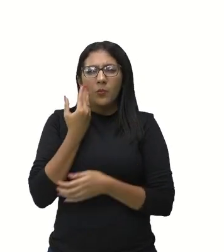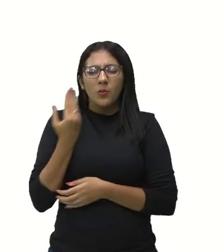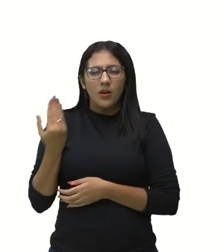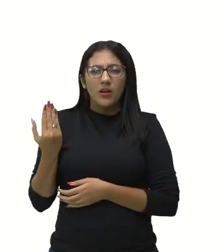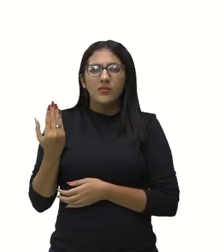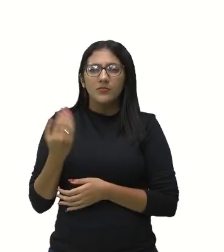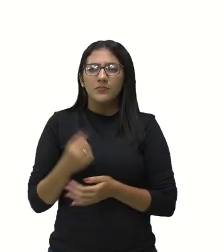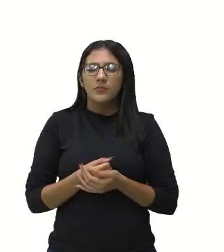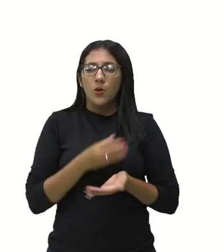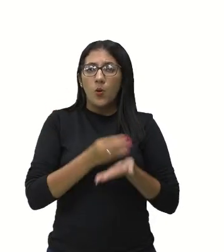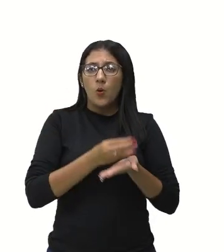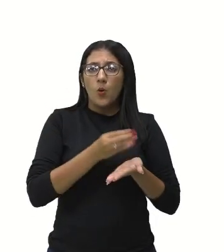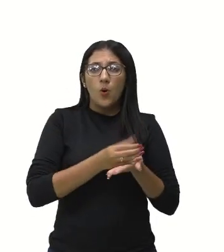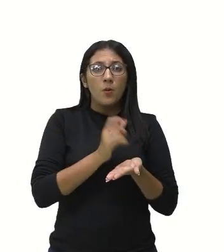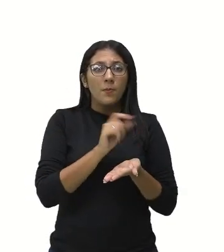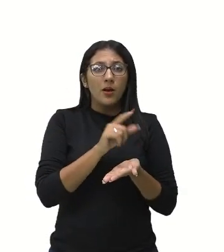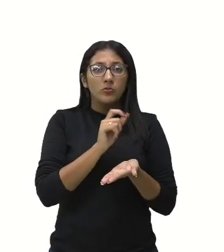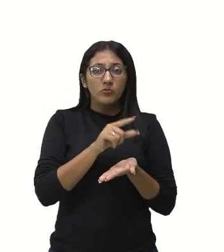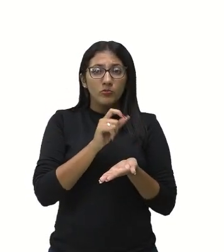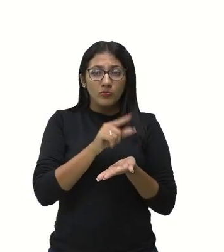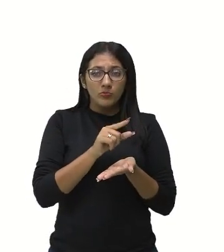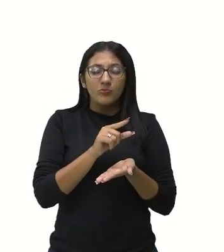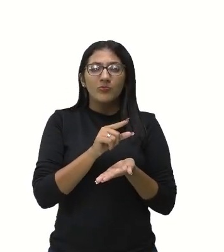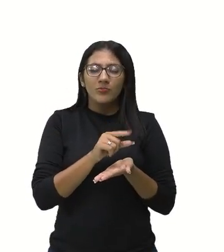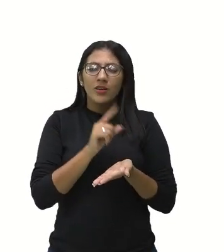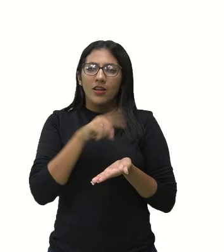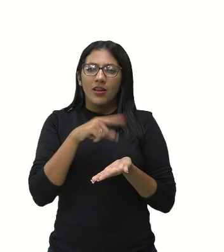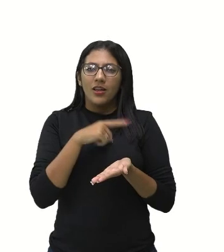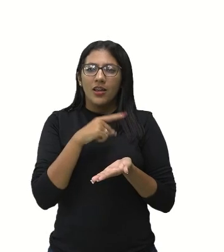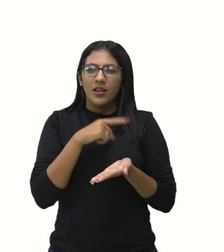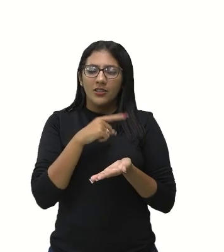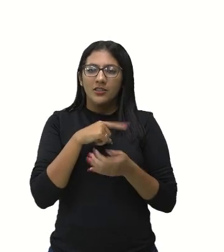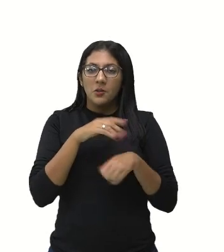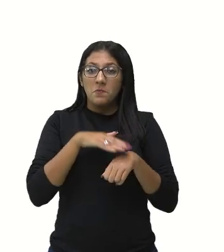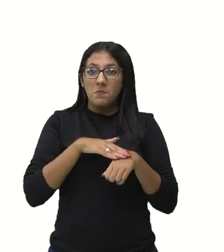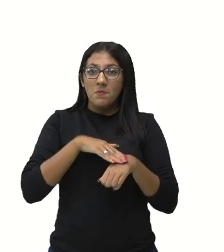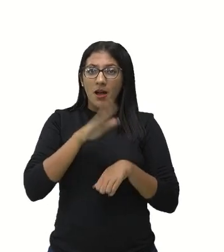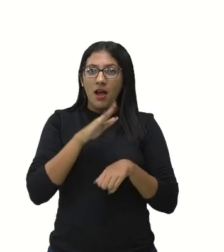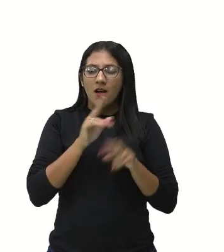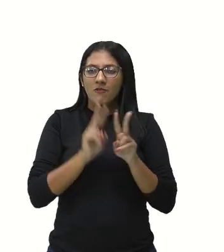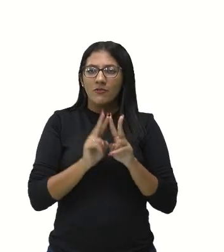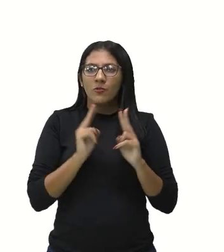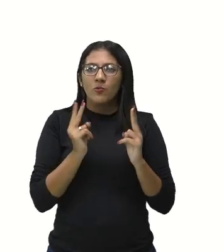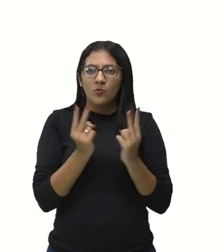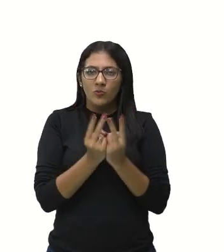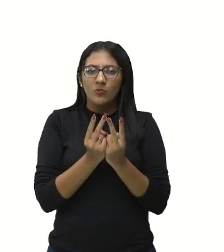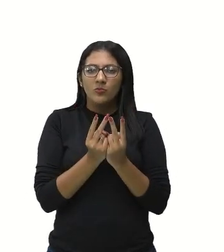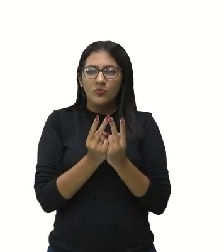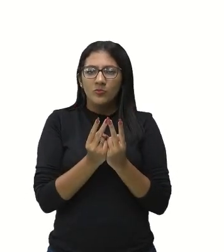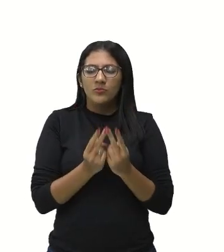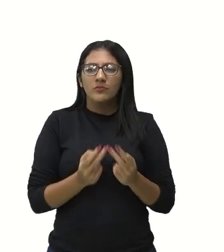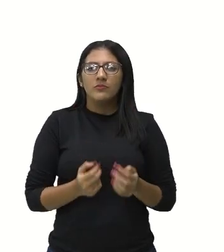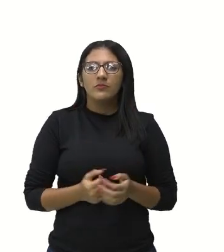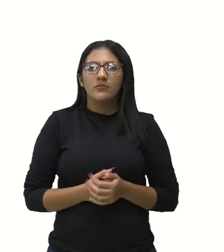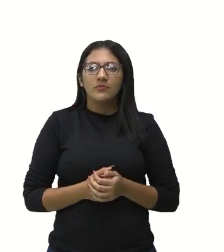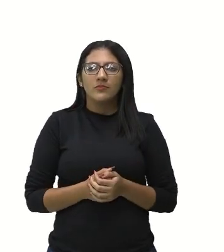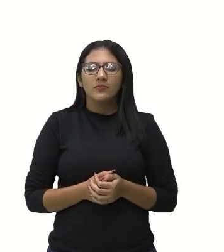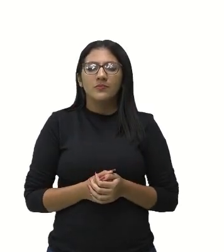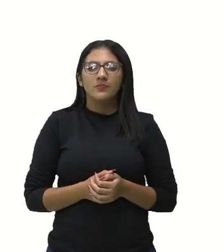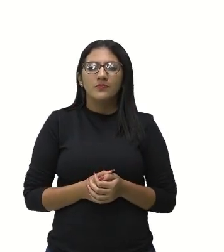o copo azul, ele tem maior volume, tá?